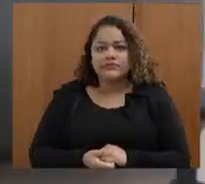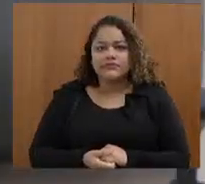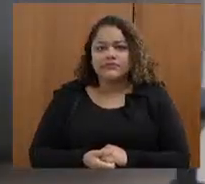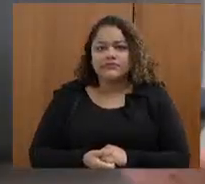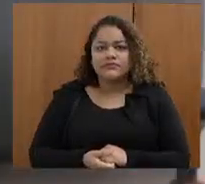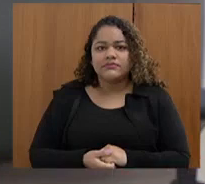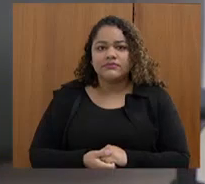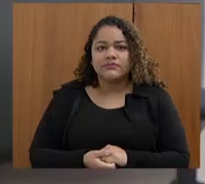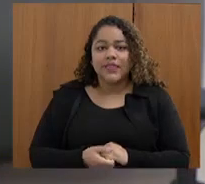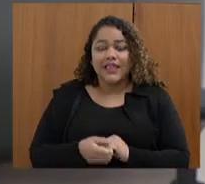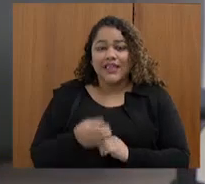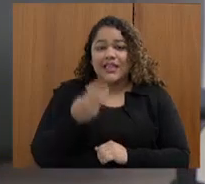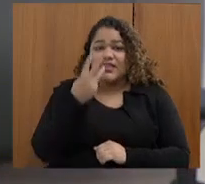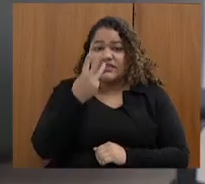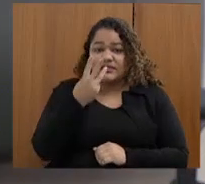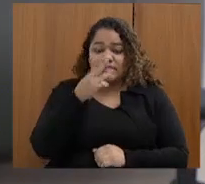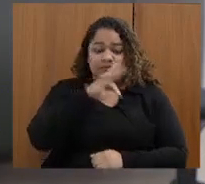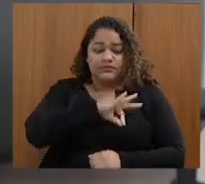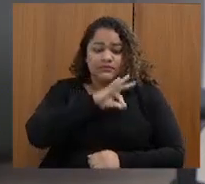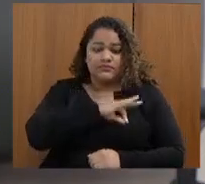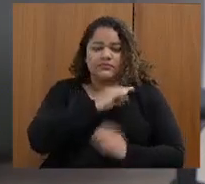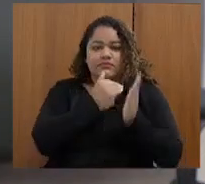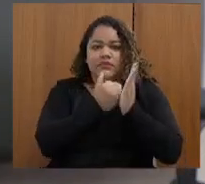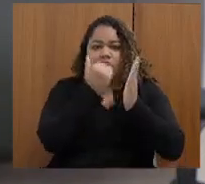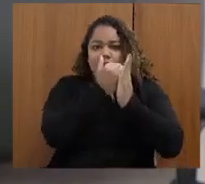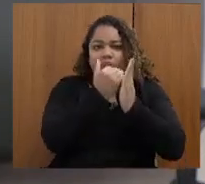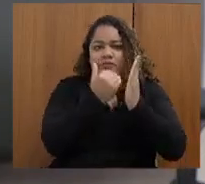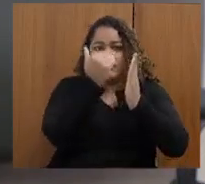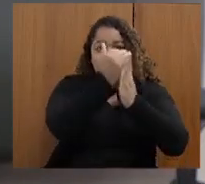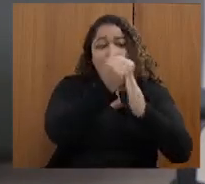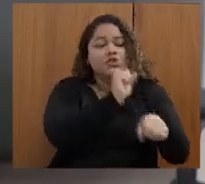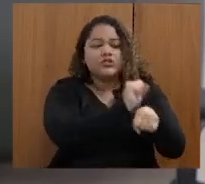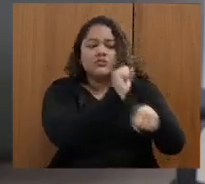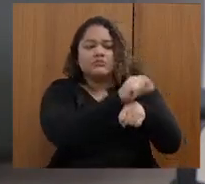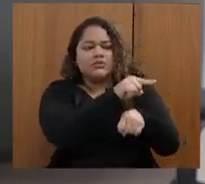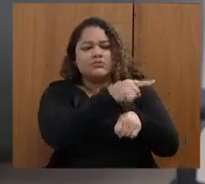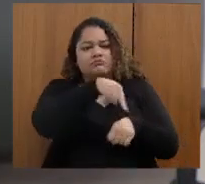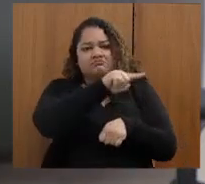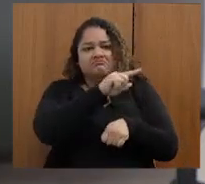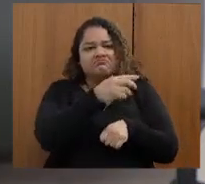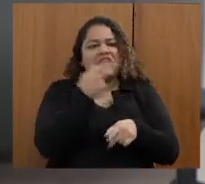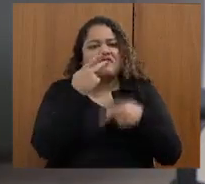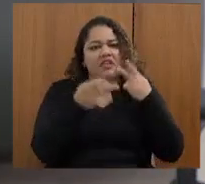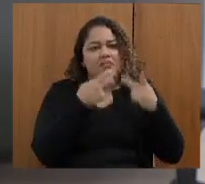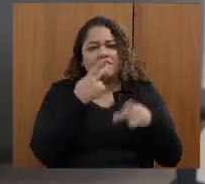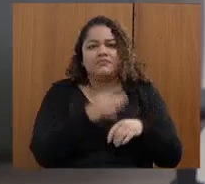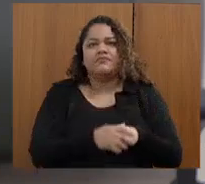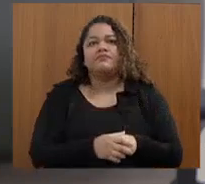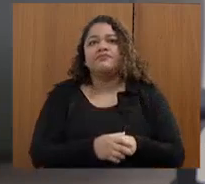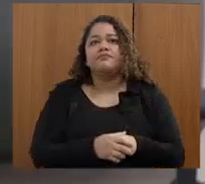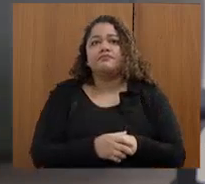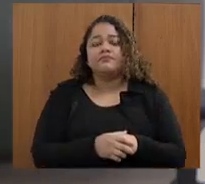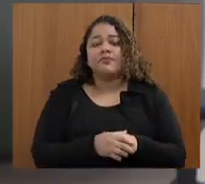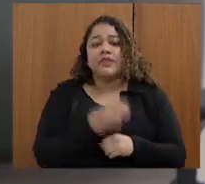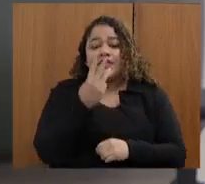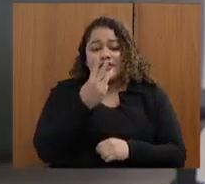os três aumentos que não tá não só aguardando só falar os três aumentos que já realizamos